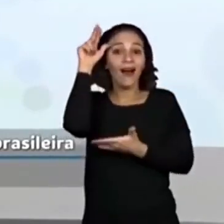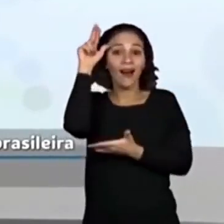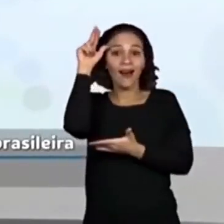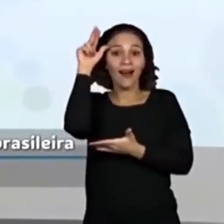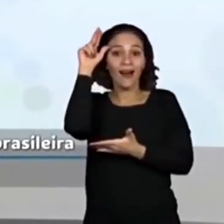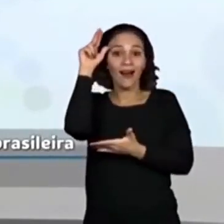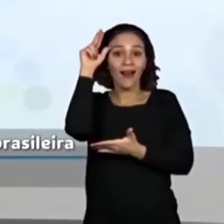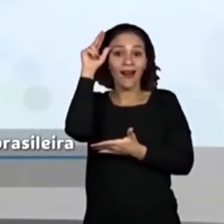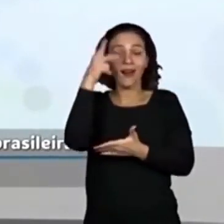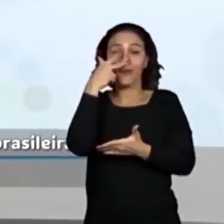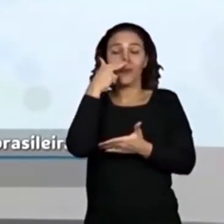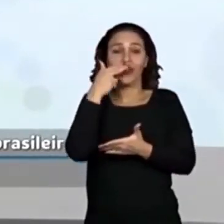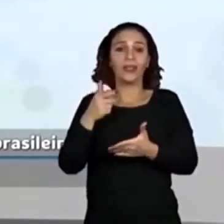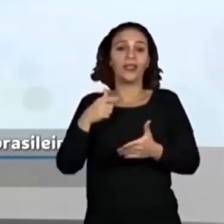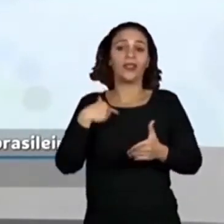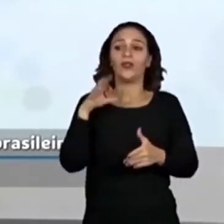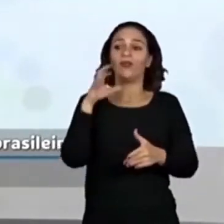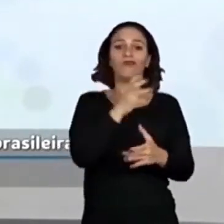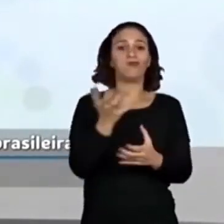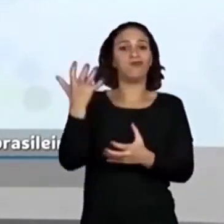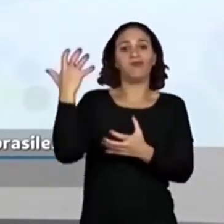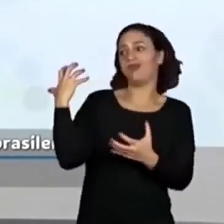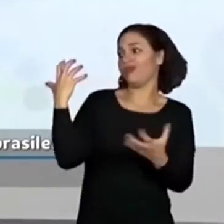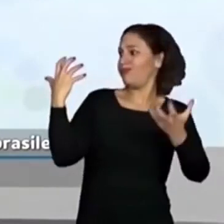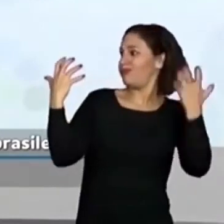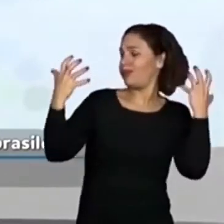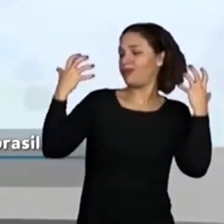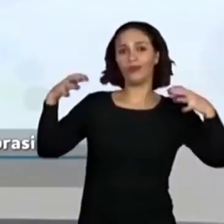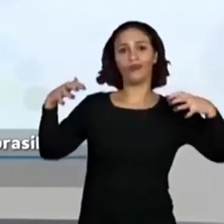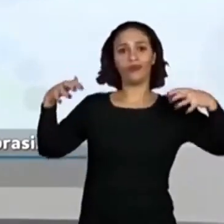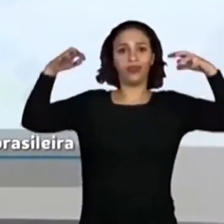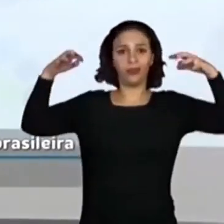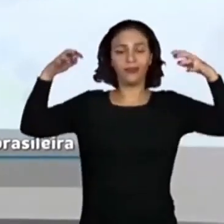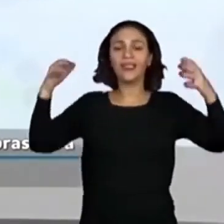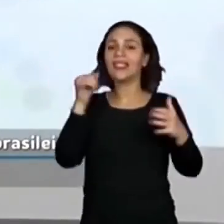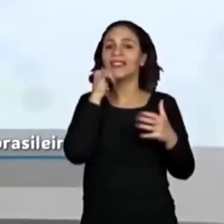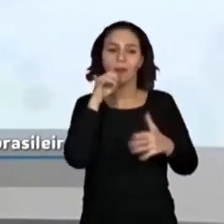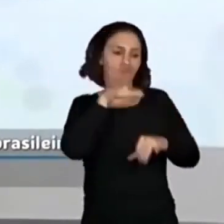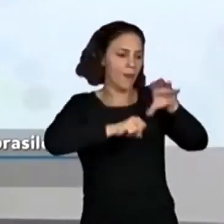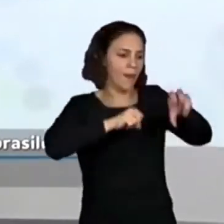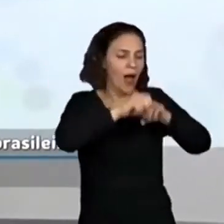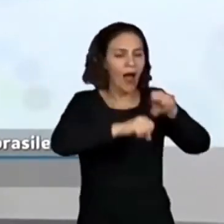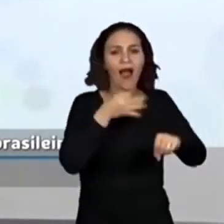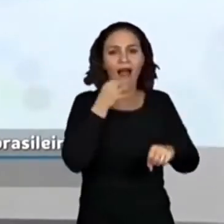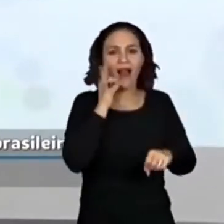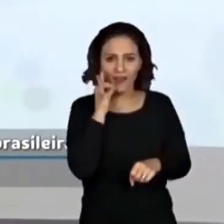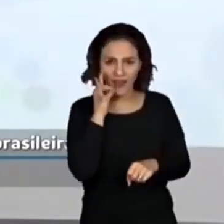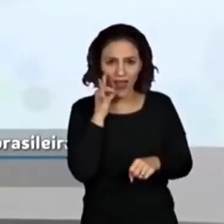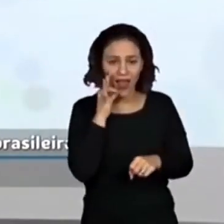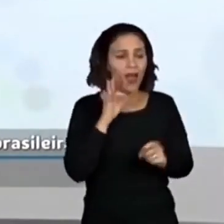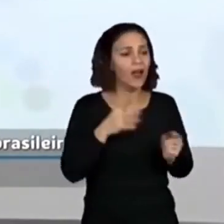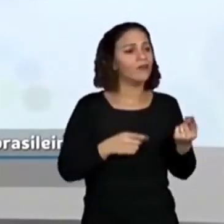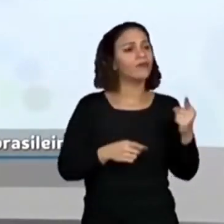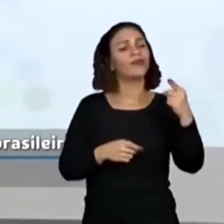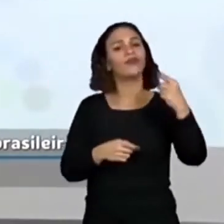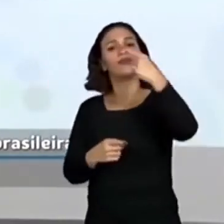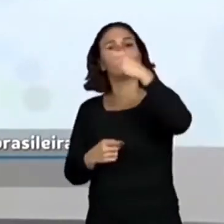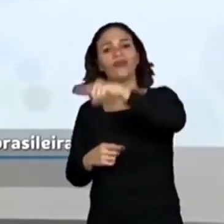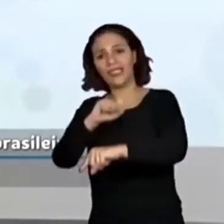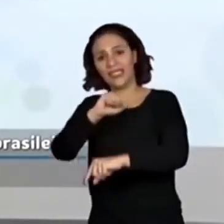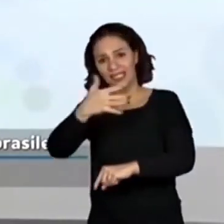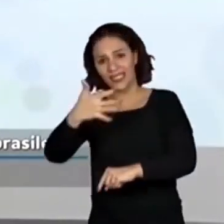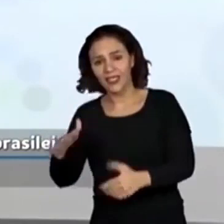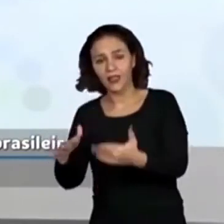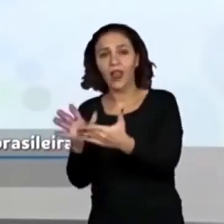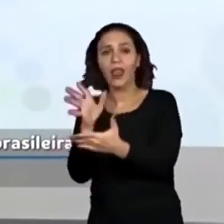no lombo de mula era muito demorado. De alguns pontos do estado, chegava a demorar uma semana até a